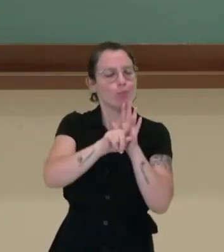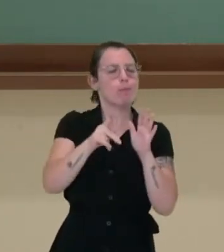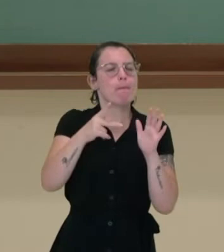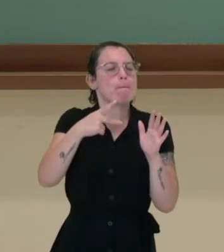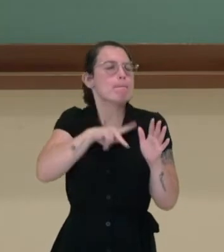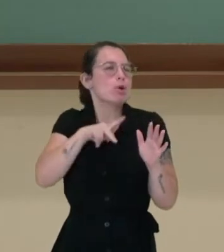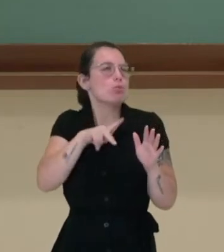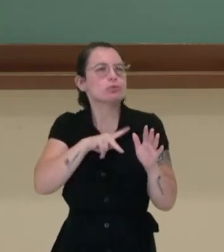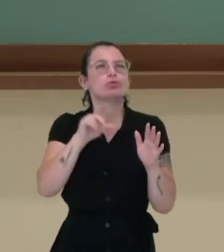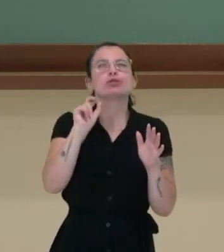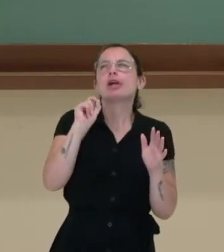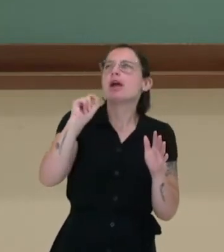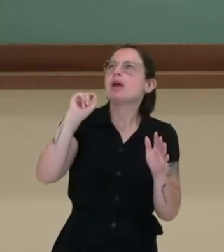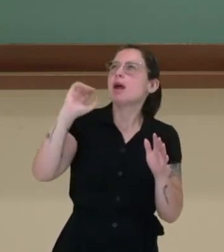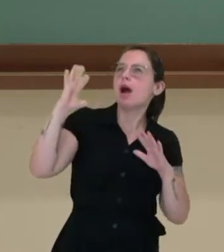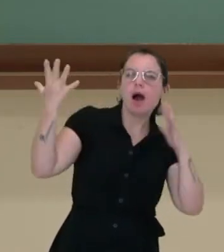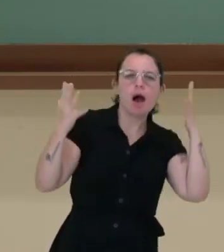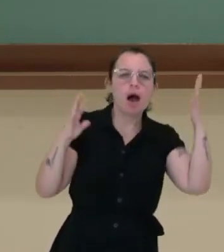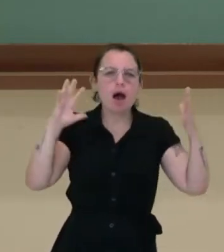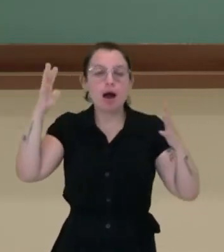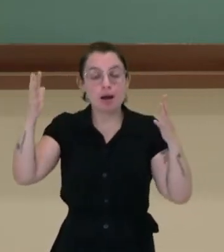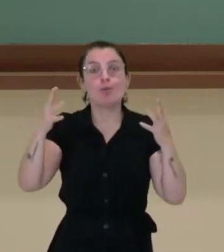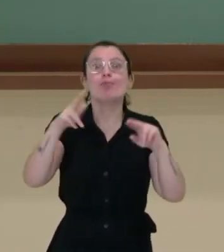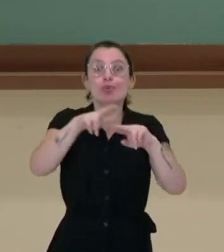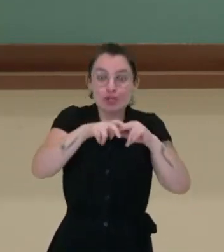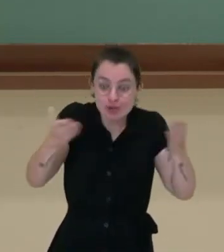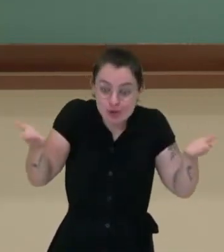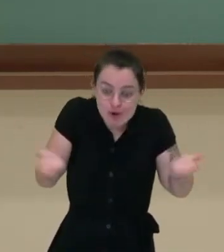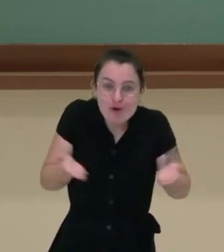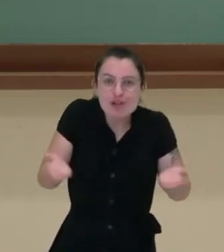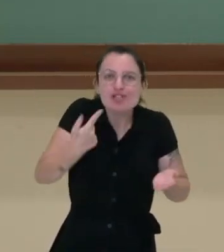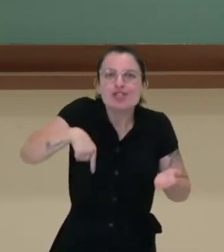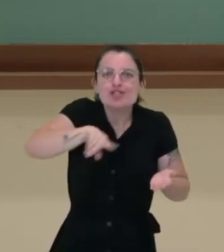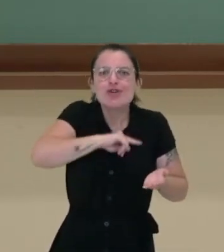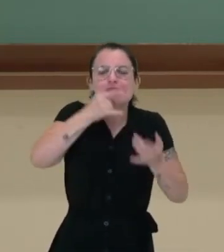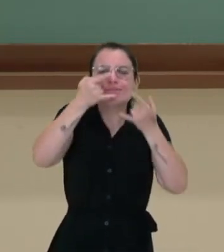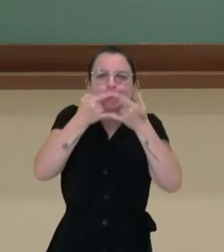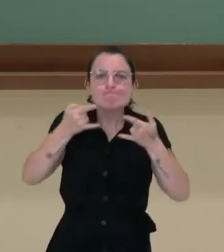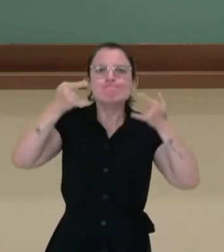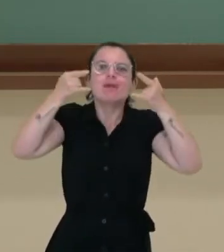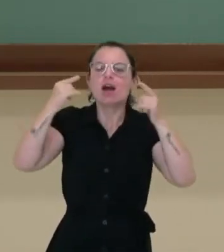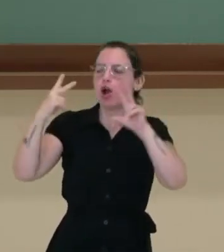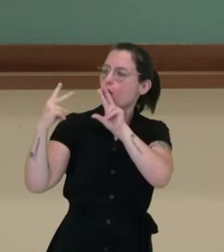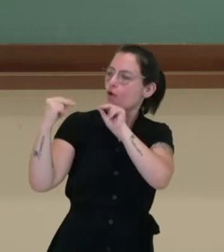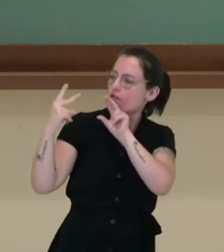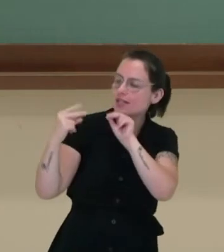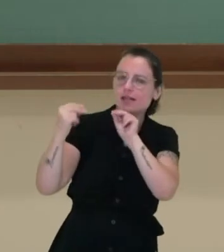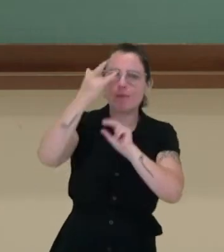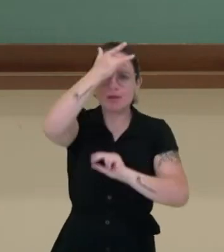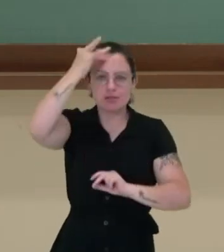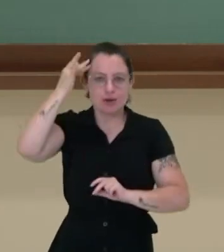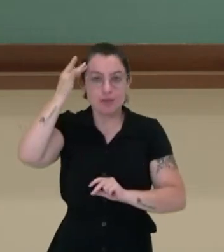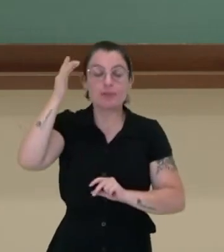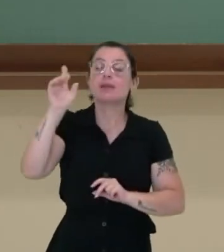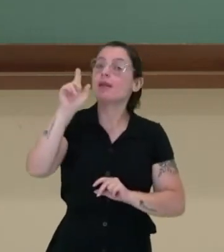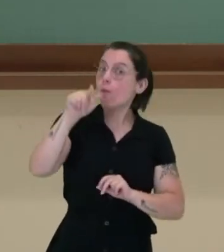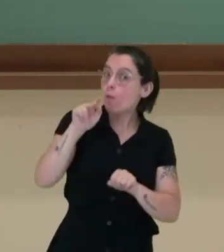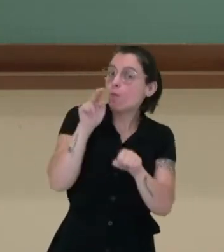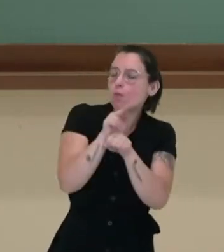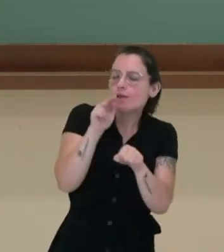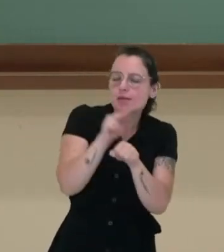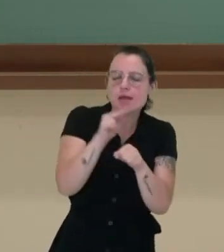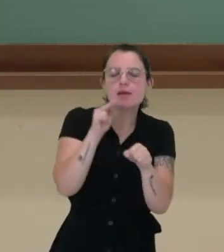que nós estamos cuidando aí, utilizando máscaras para falar com as pessoas. Então, esses cuidados são extremamente